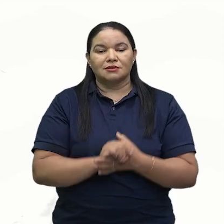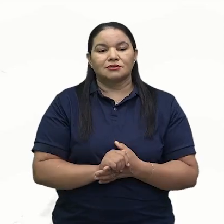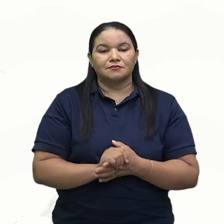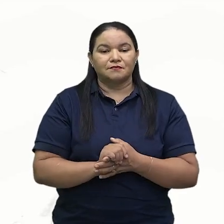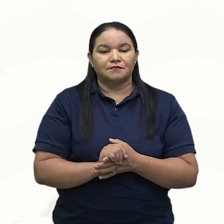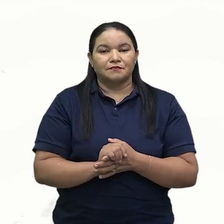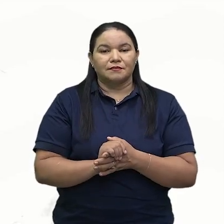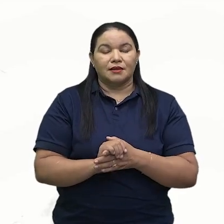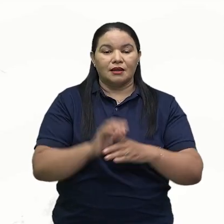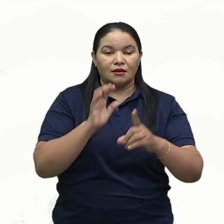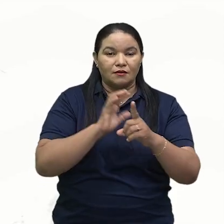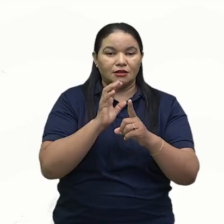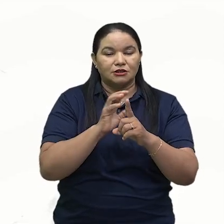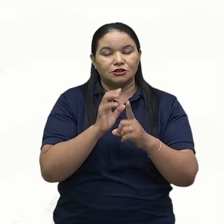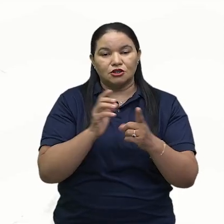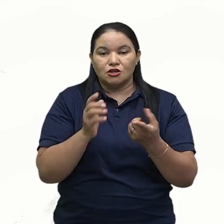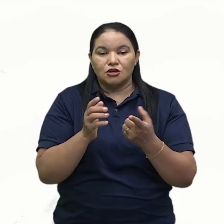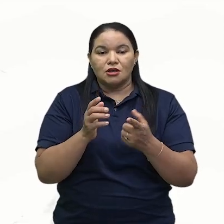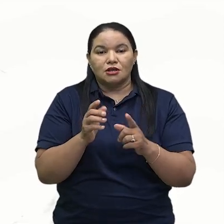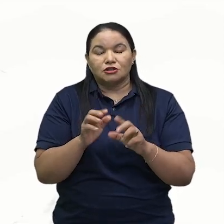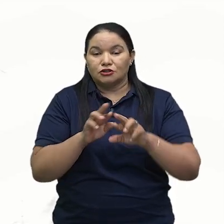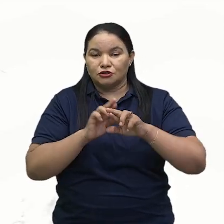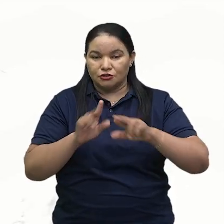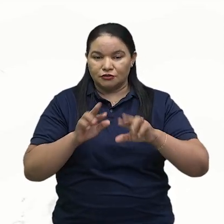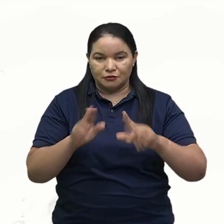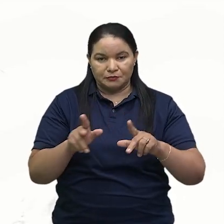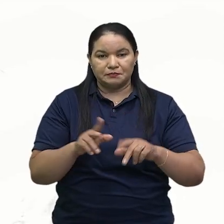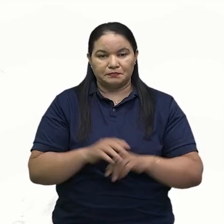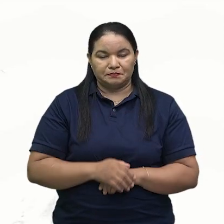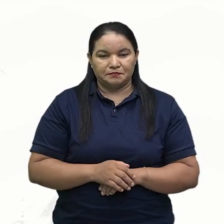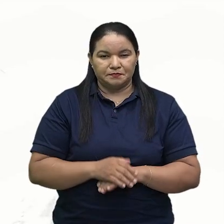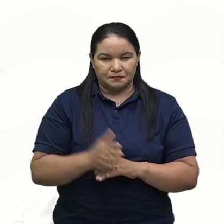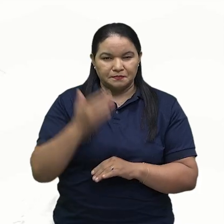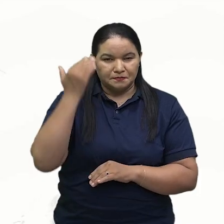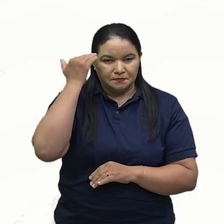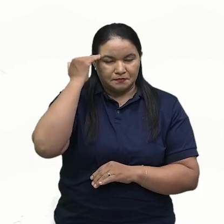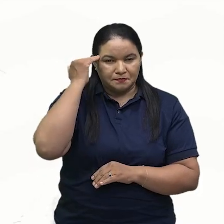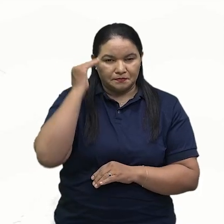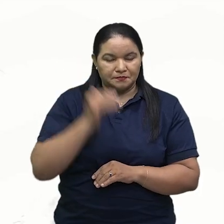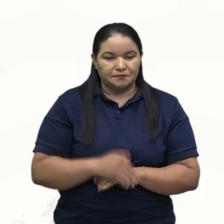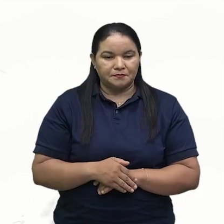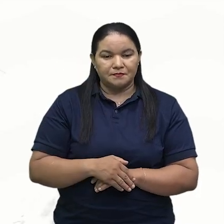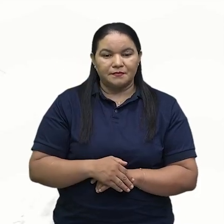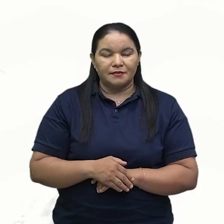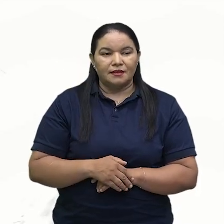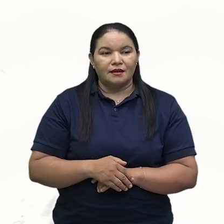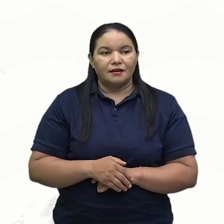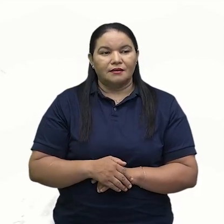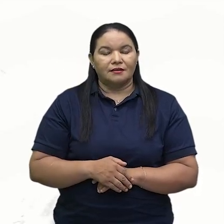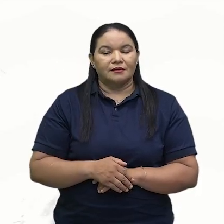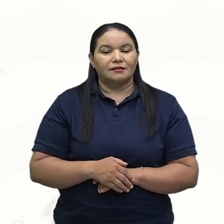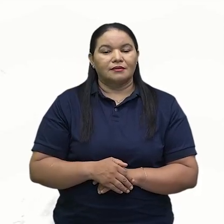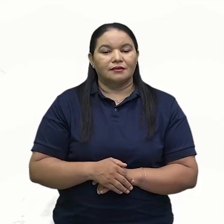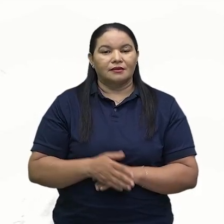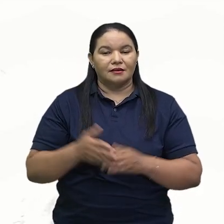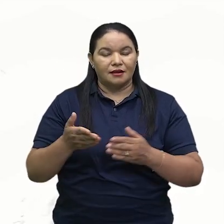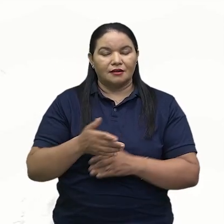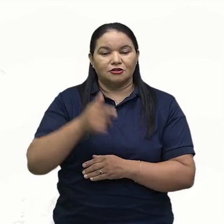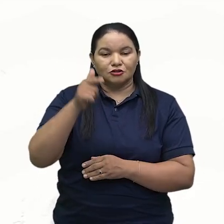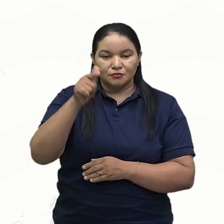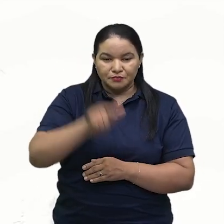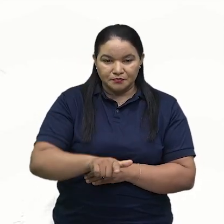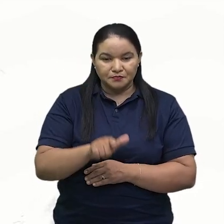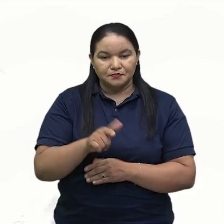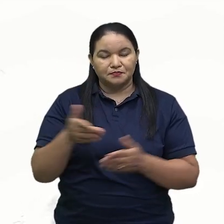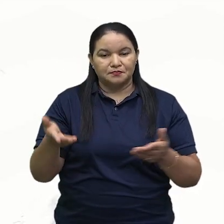é diferente. Até aí tudo bem? Tá dando para compreender o conteúdo desta aula? E aí